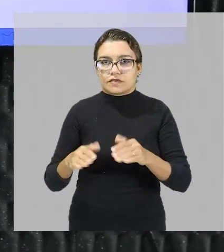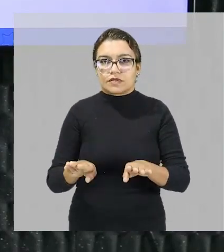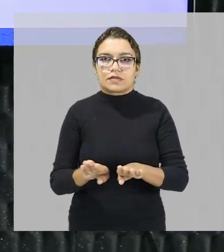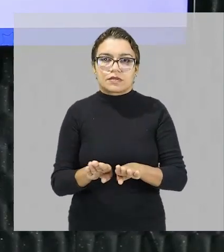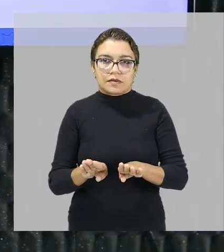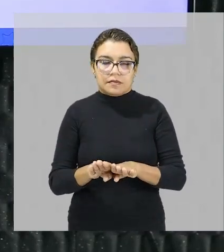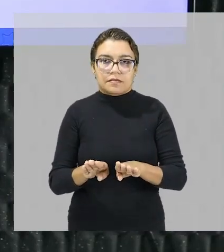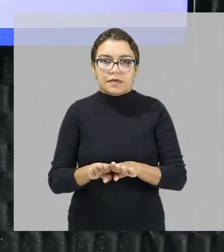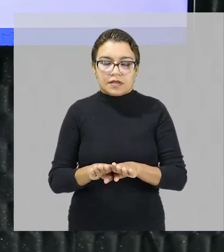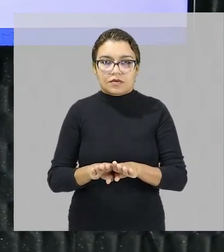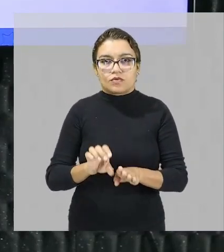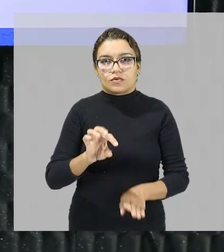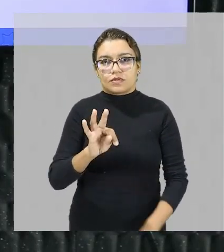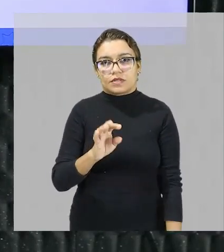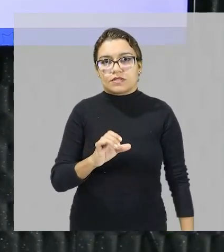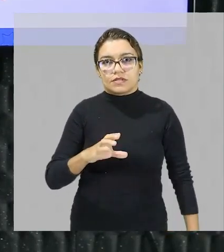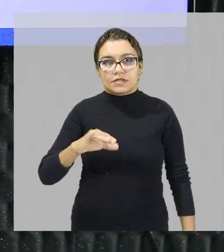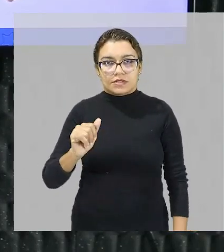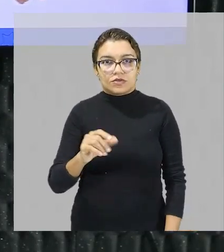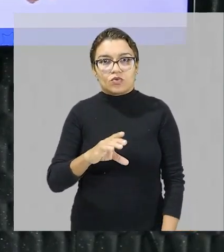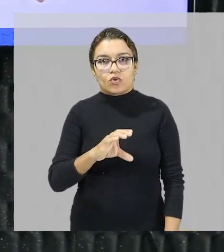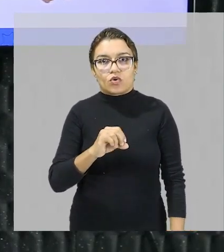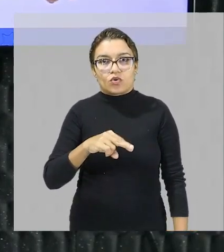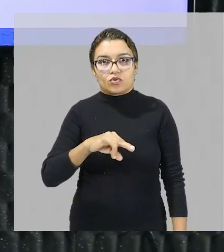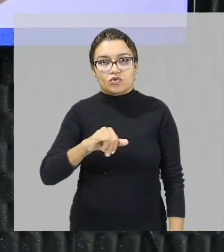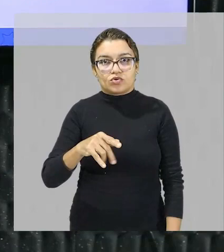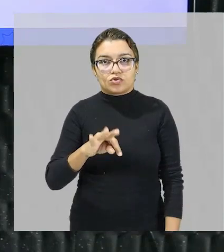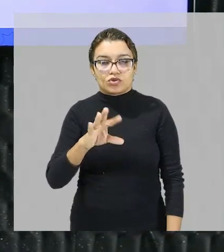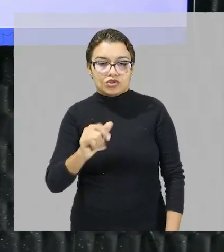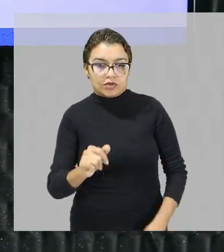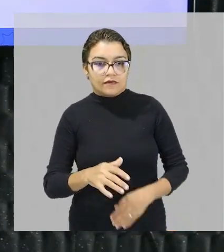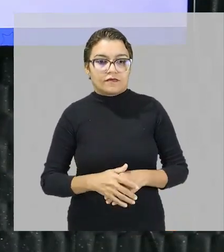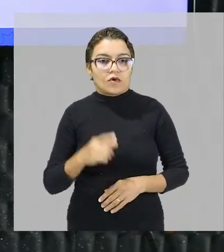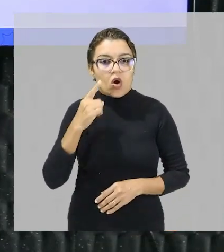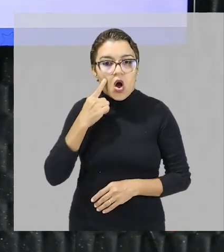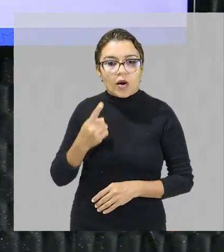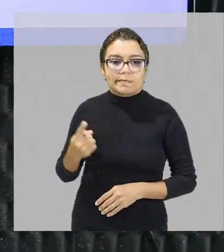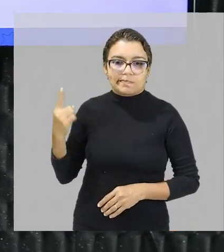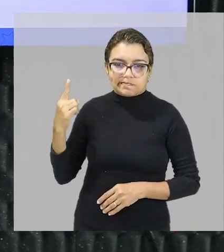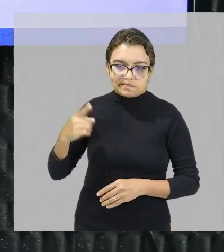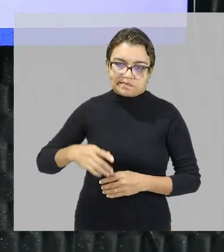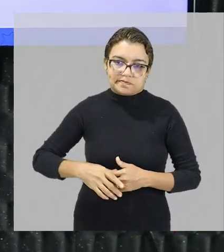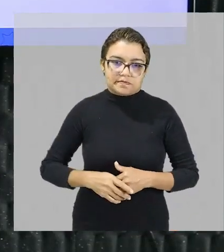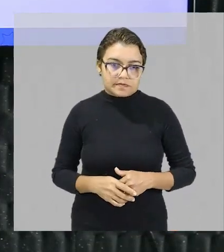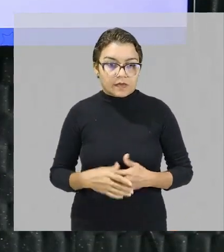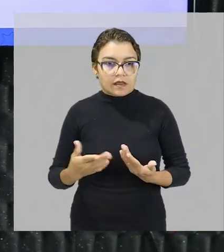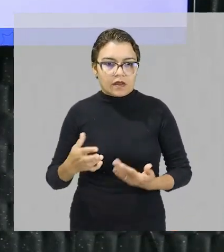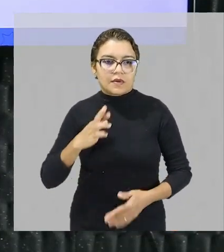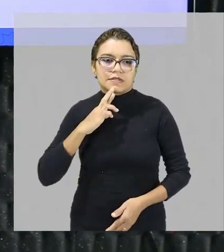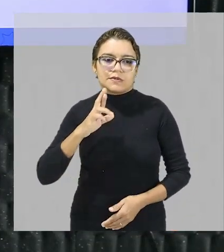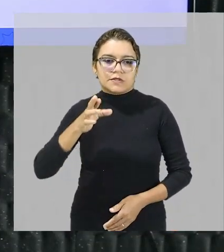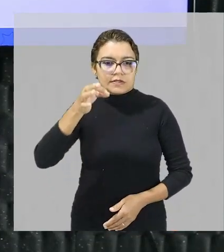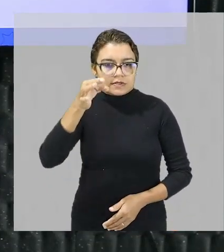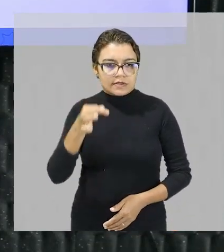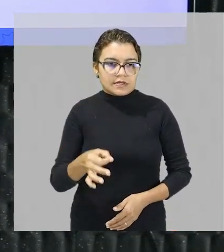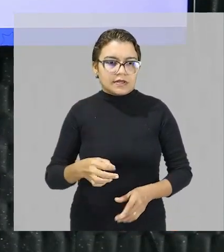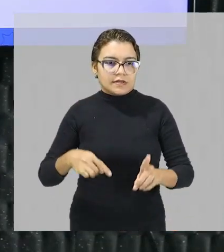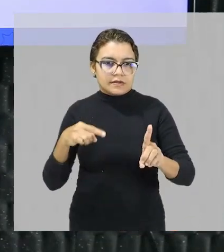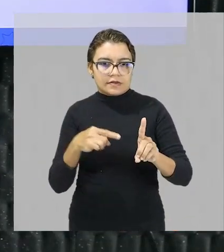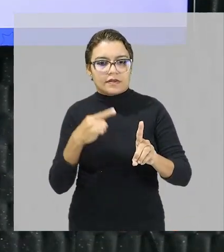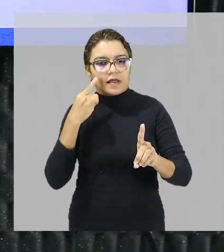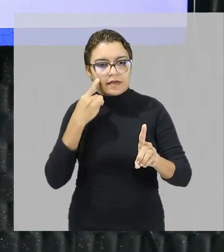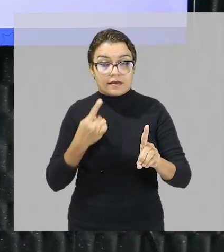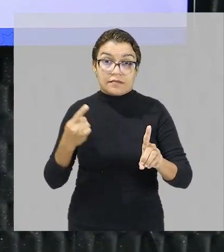do tecido conjuntivo, que a gente chama de teca folicular. Então, a alternativa correta vai ser a letra